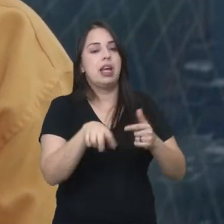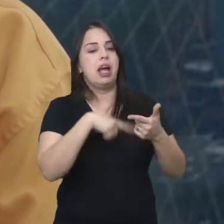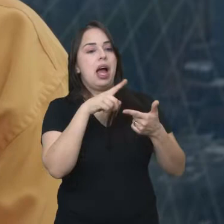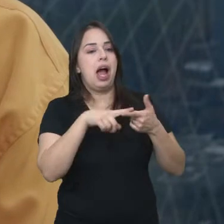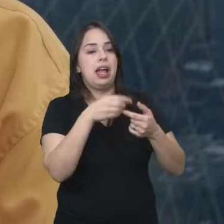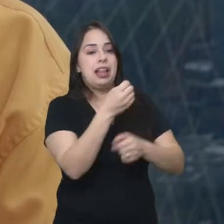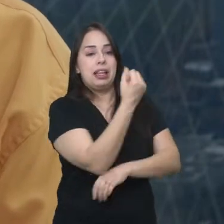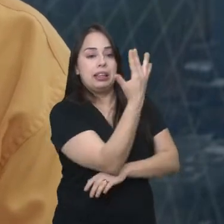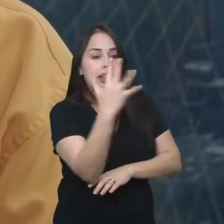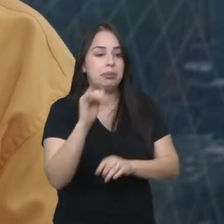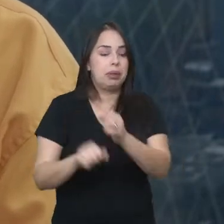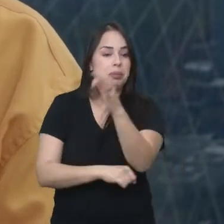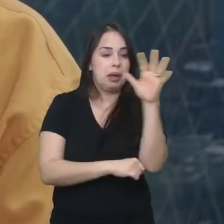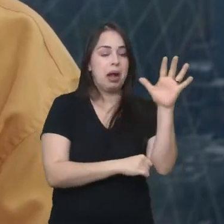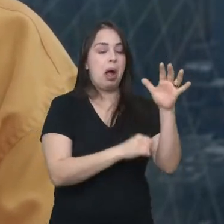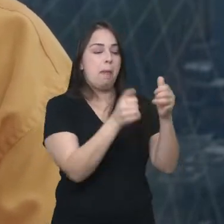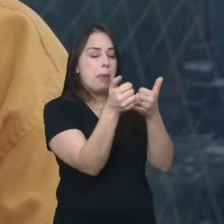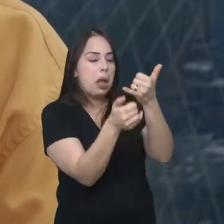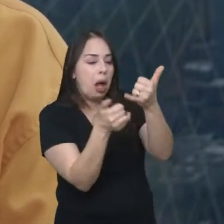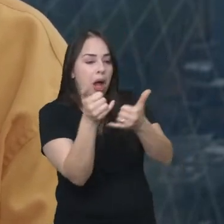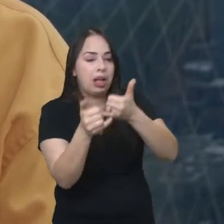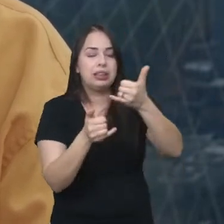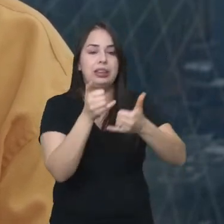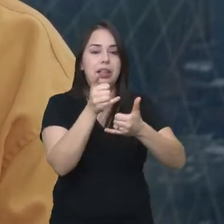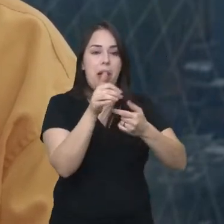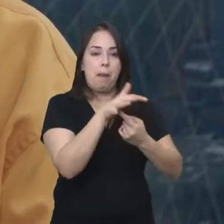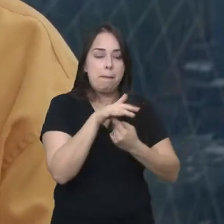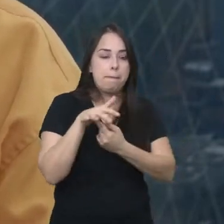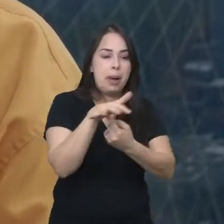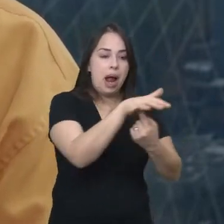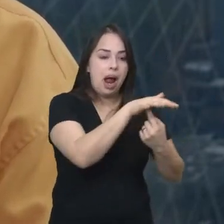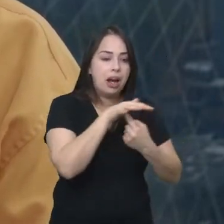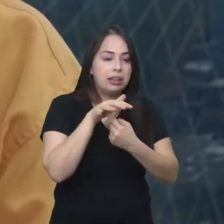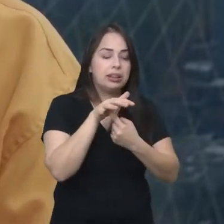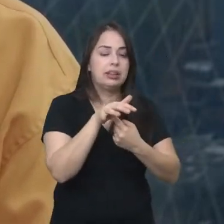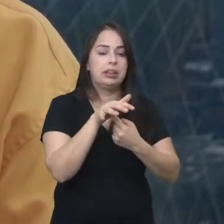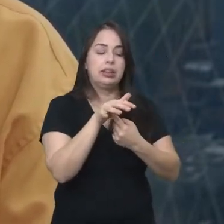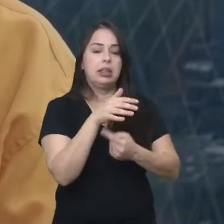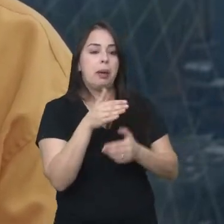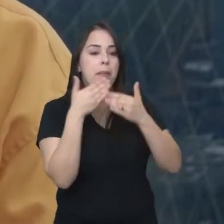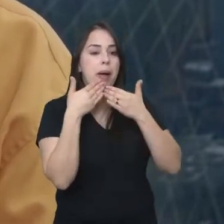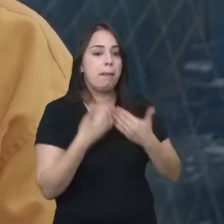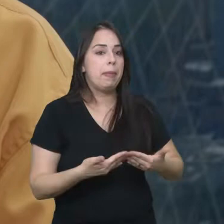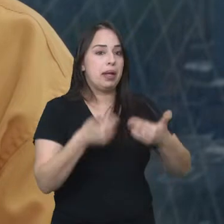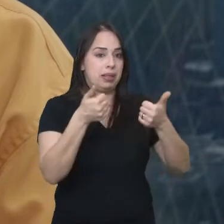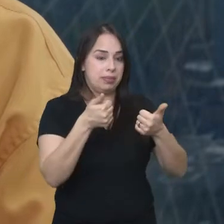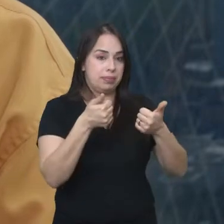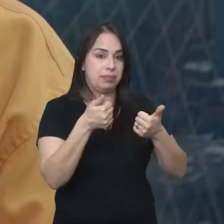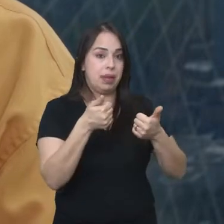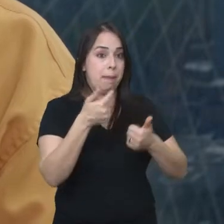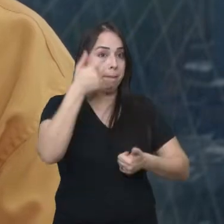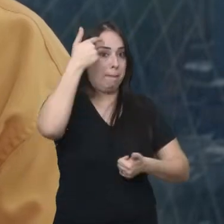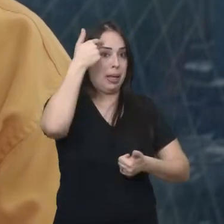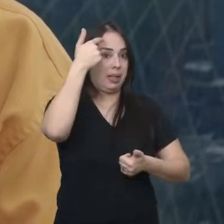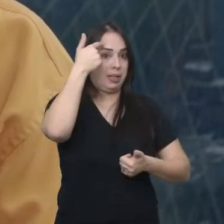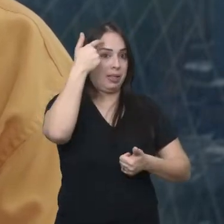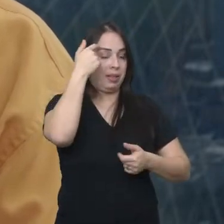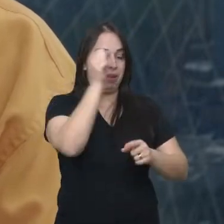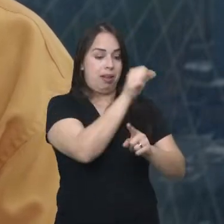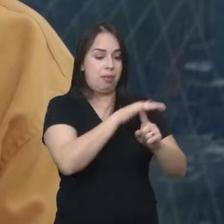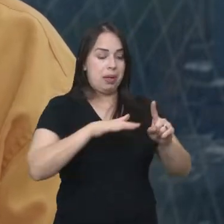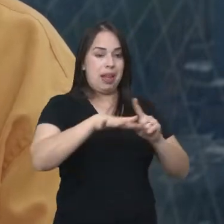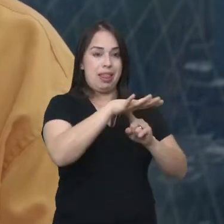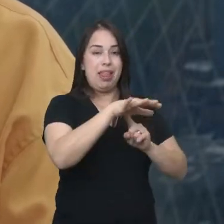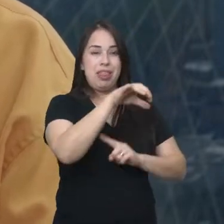oferecer, de repente, a oportunidade de um parque ali para aquela realidade daquela região, né? Então temos o Urbano 95 que pensa nessa questão urbanística, né? Essa